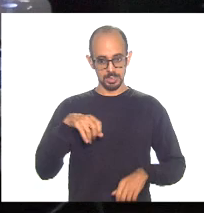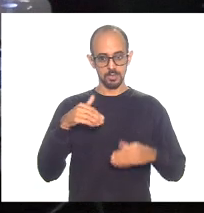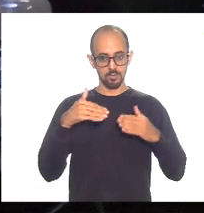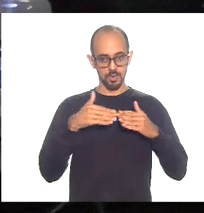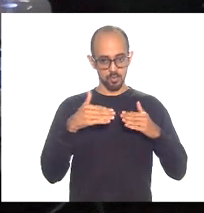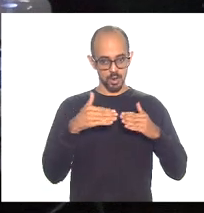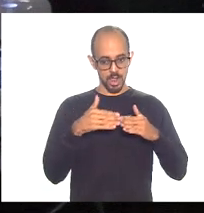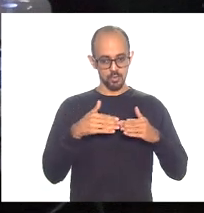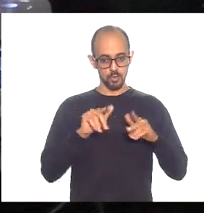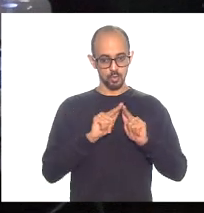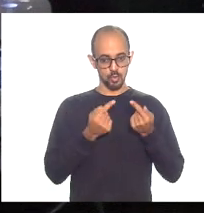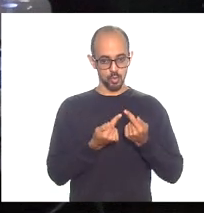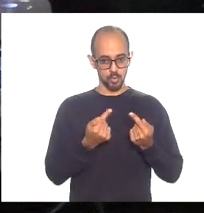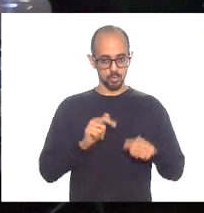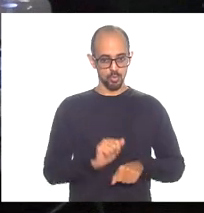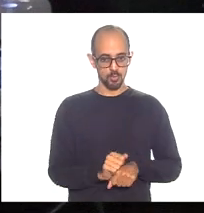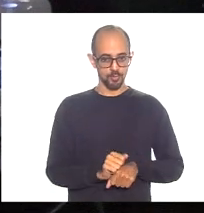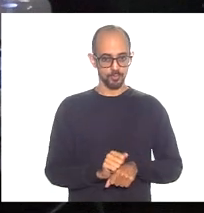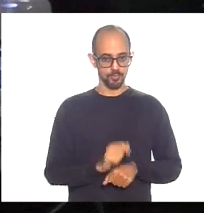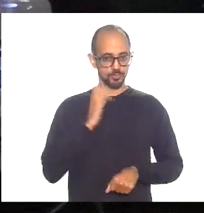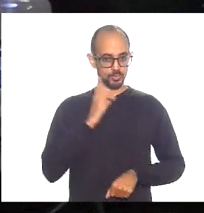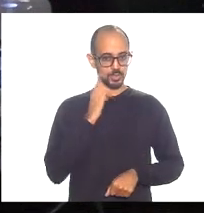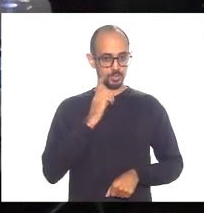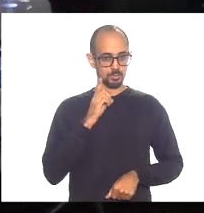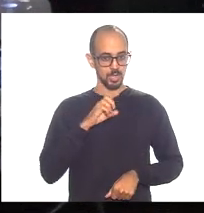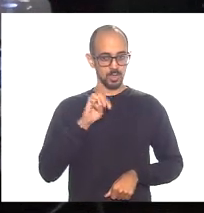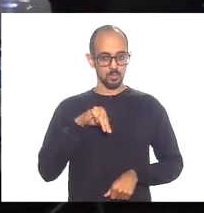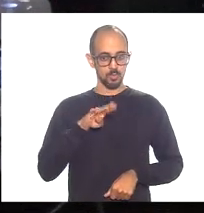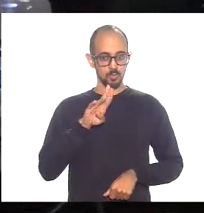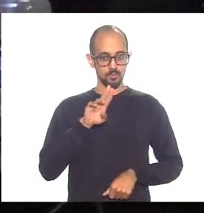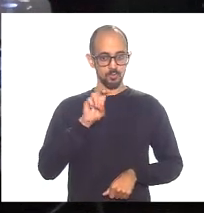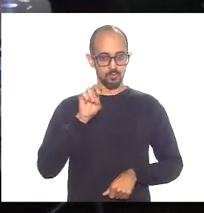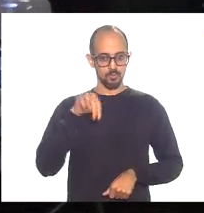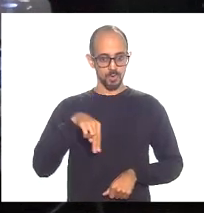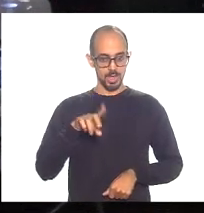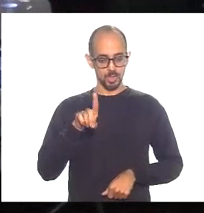grupo. Deputado Vandro Família,